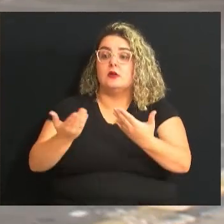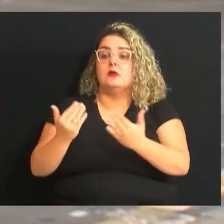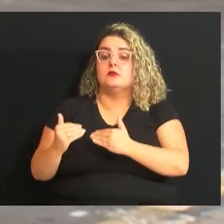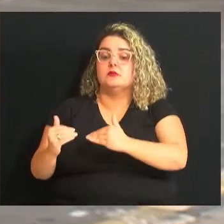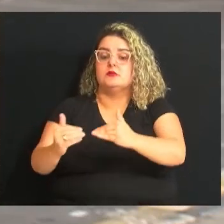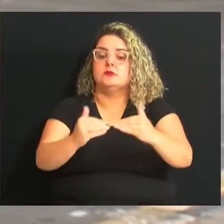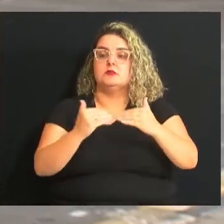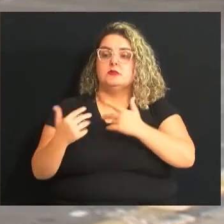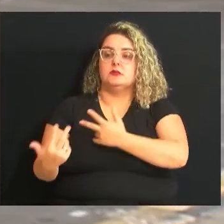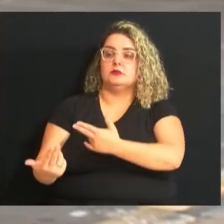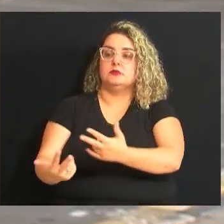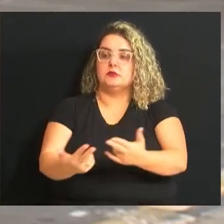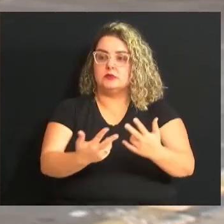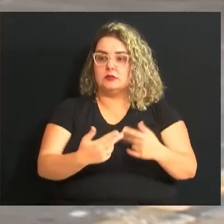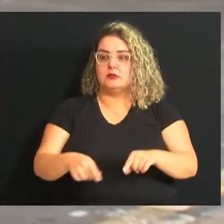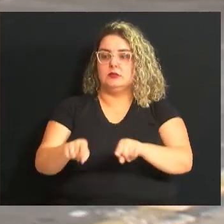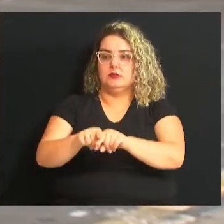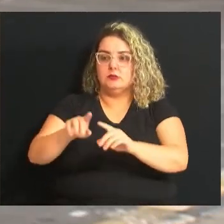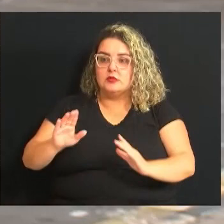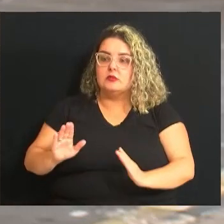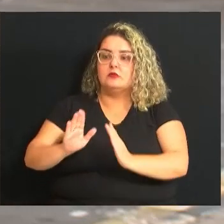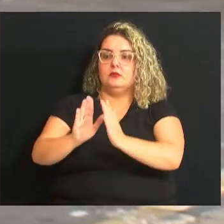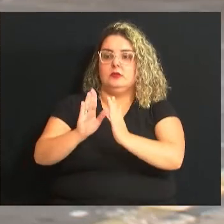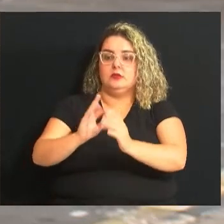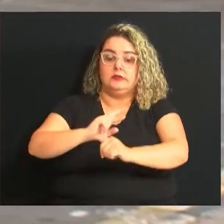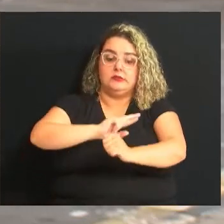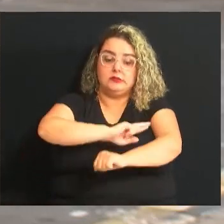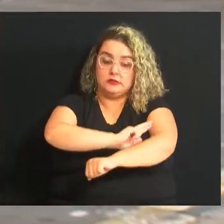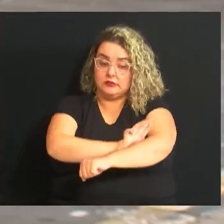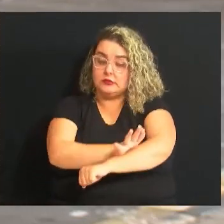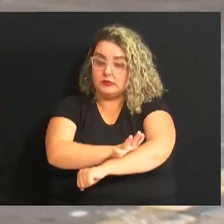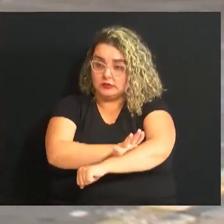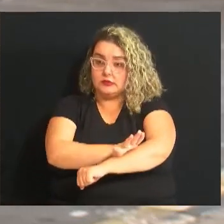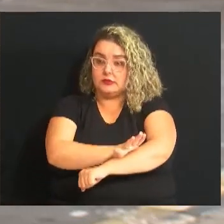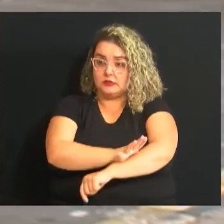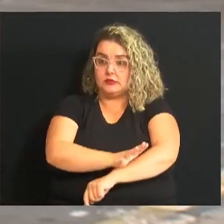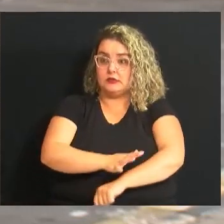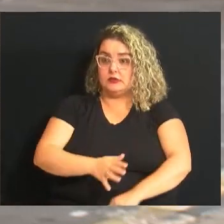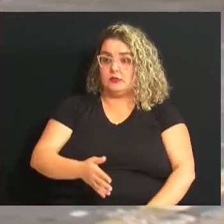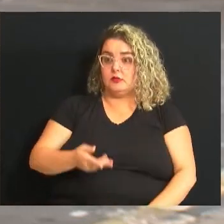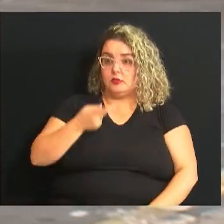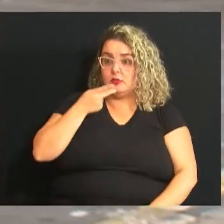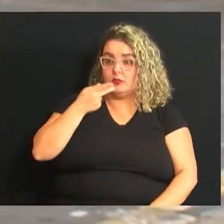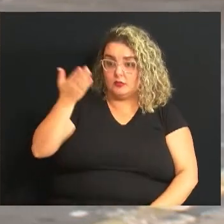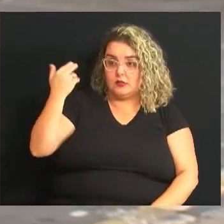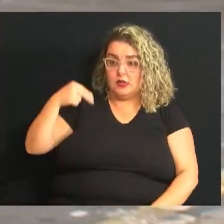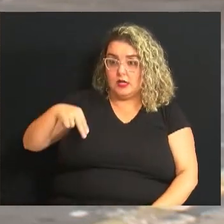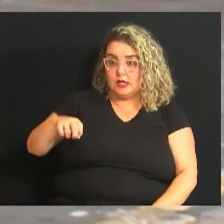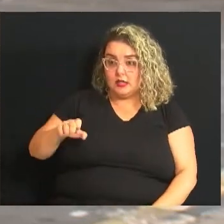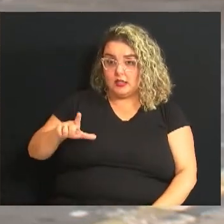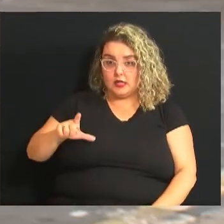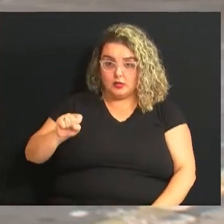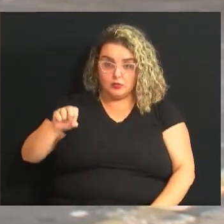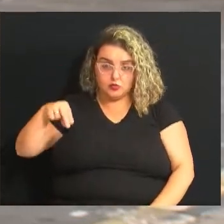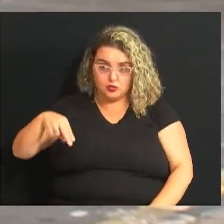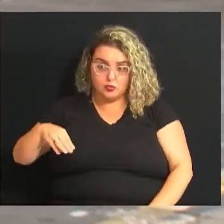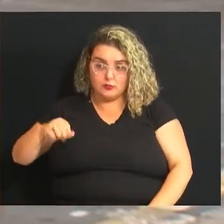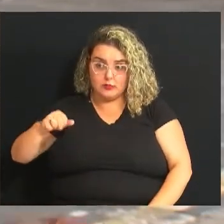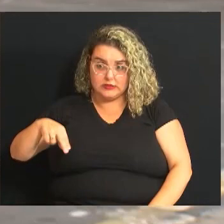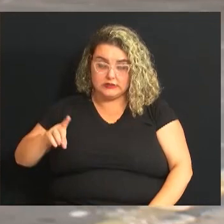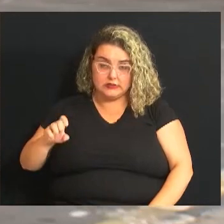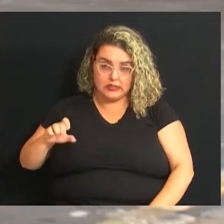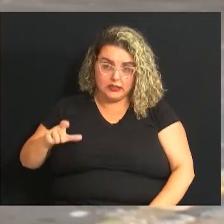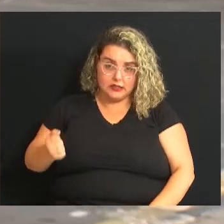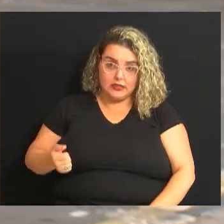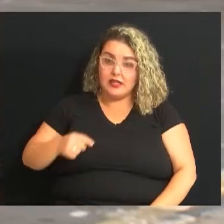mais igualdade de oportunidades e também enfrentar o tema do racismo, como dizia Nelson Mandela, ninguém